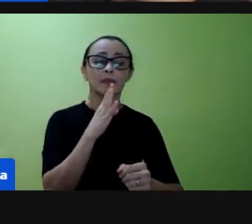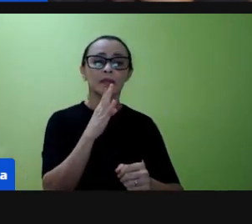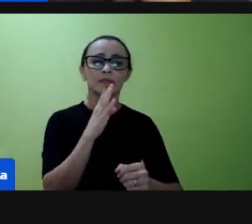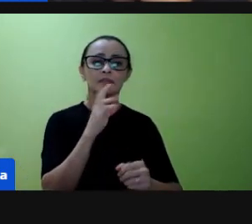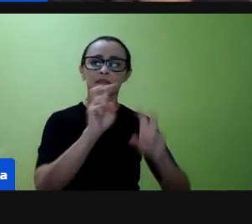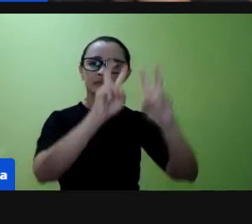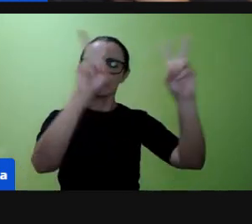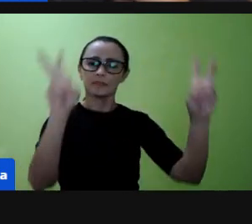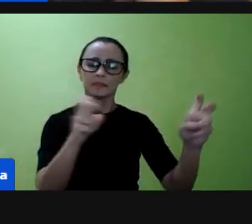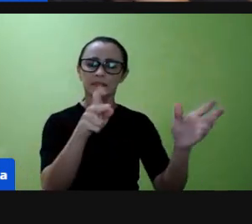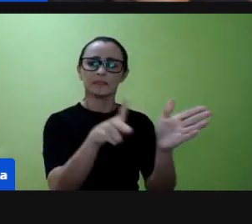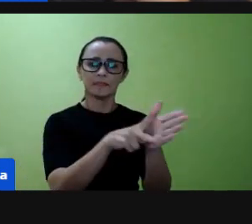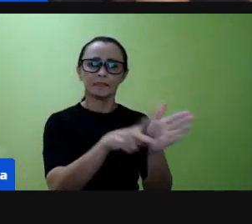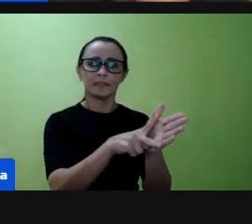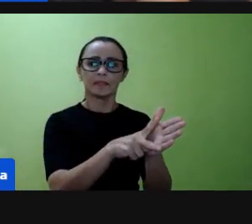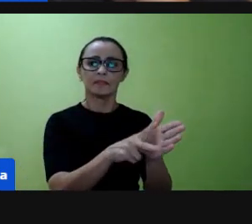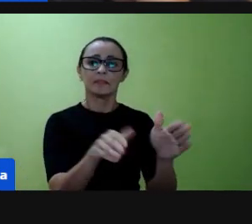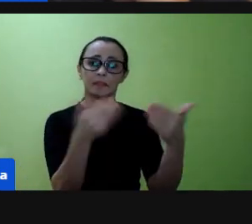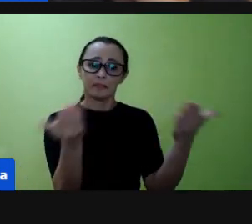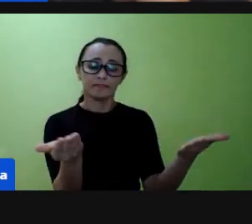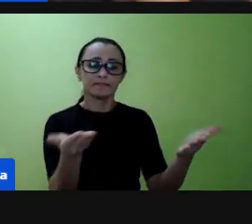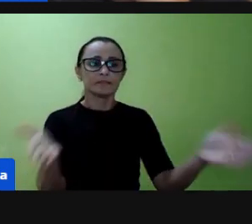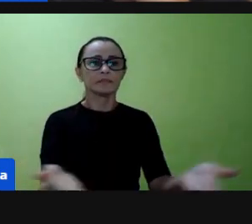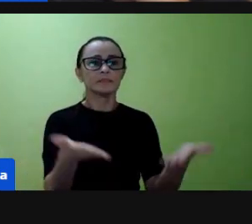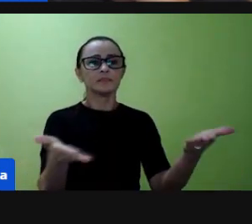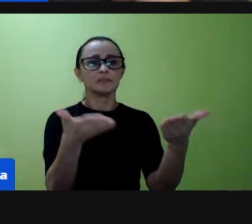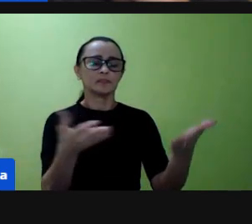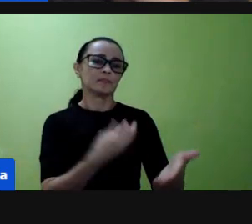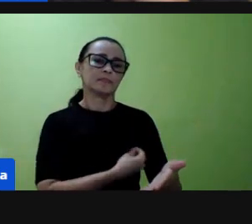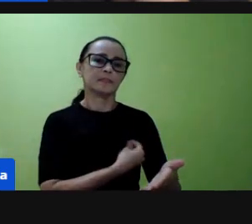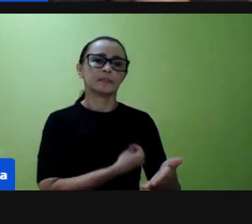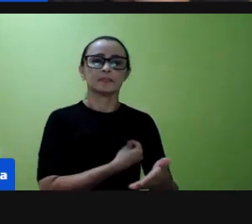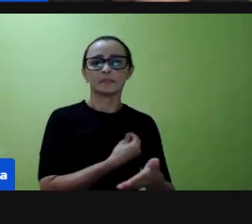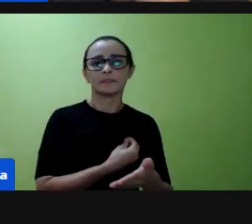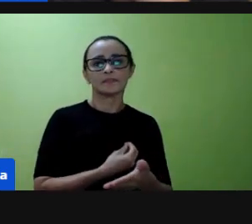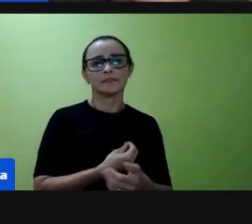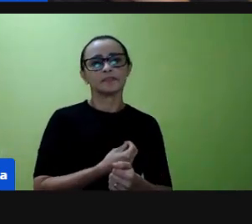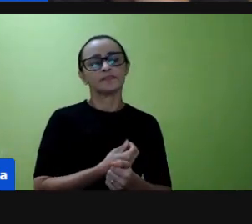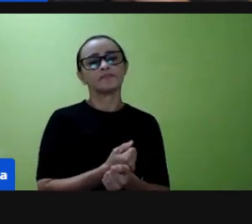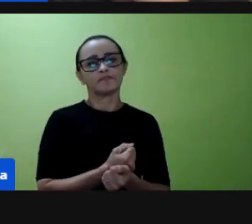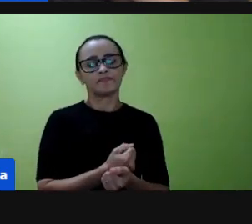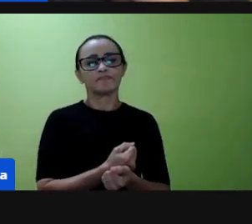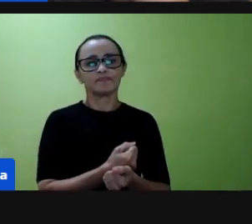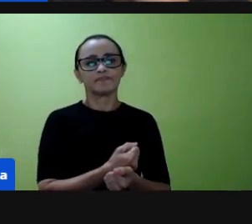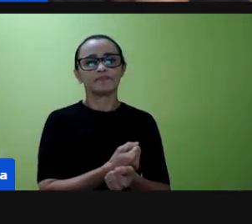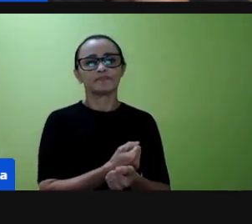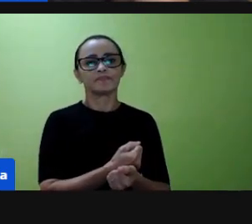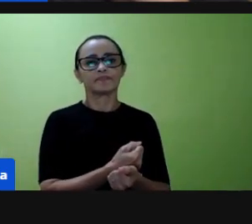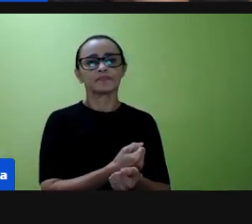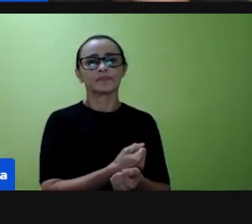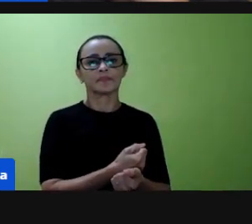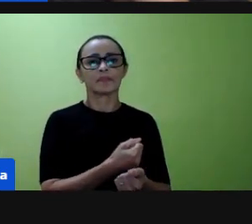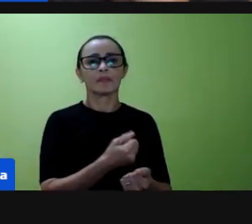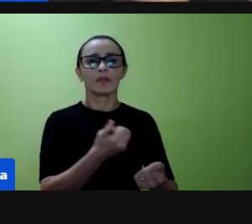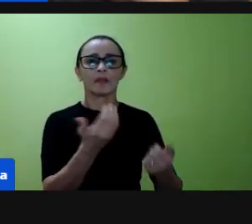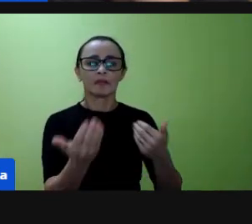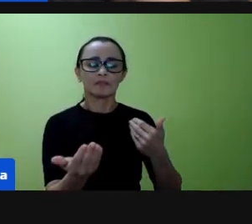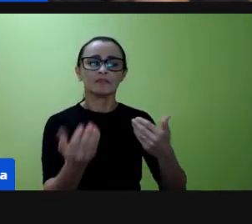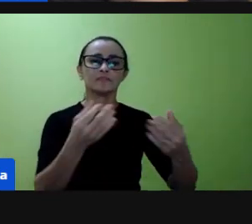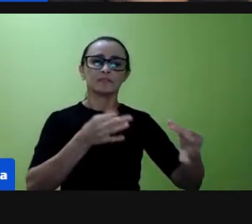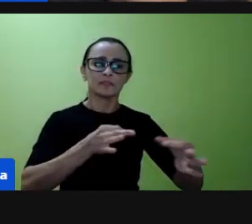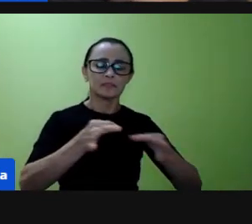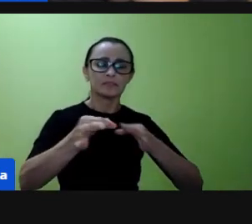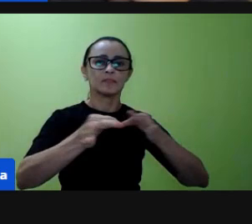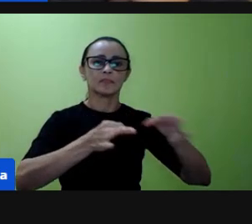da participação desses alunos, é que eu fui fazendo as intervenções, né, trabalhando os conceitos,